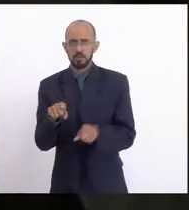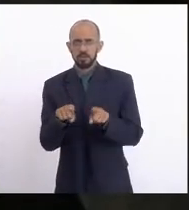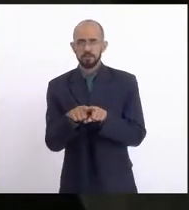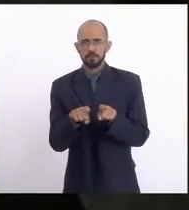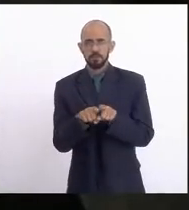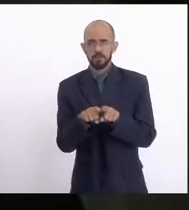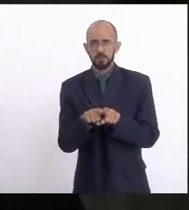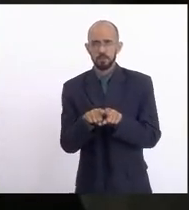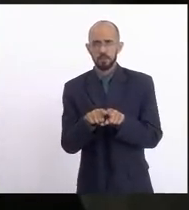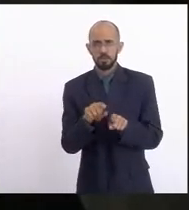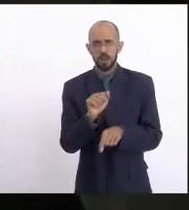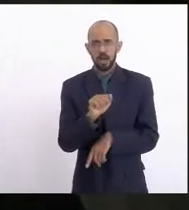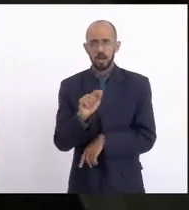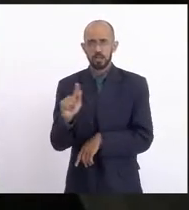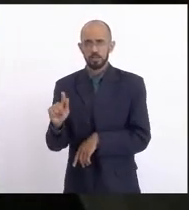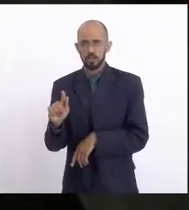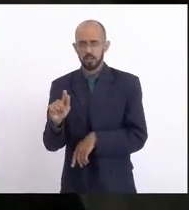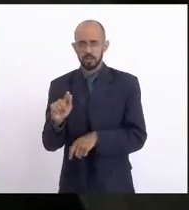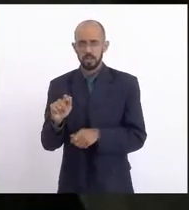agência reguladora,